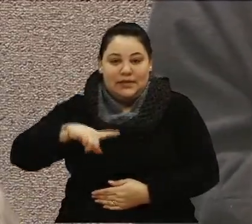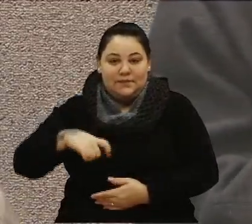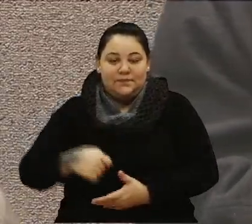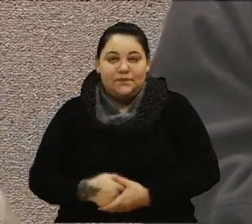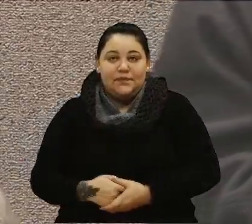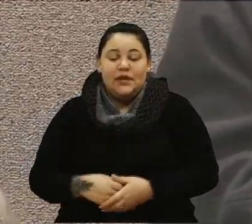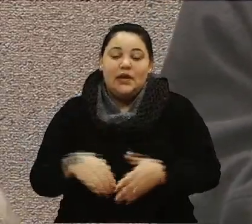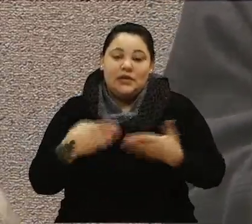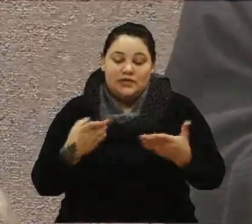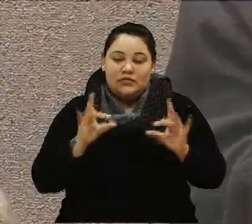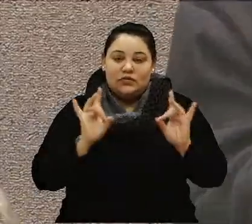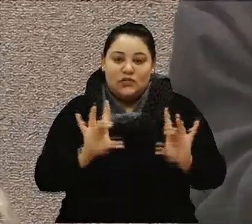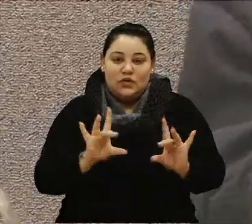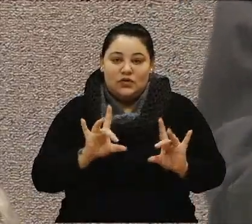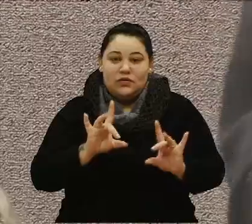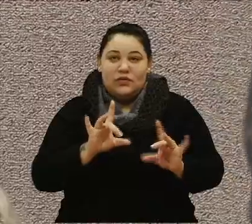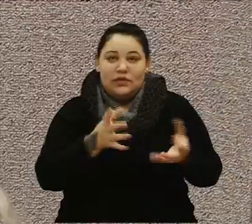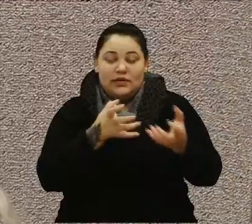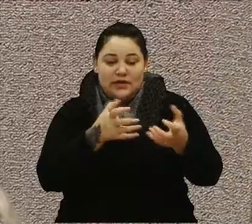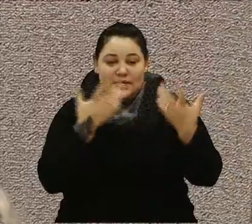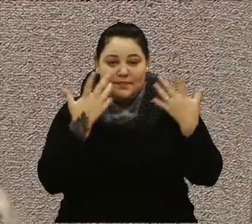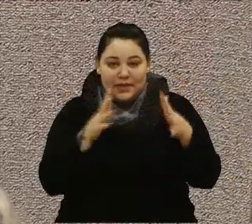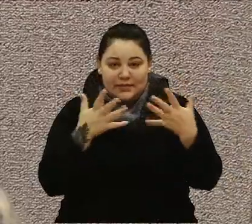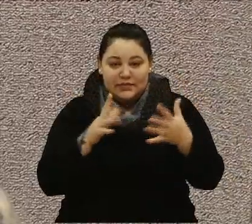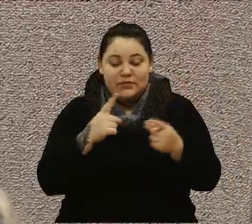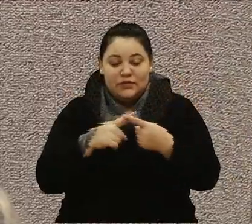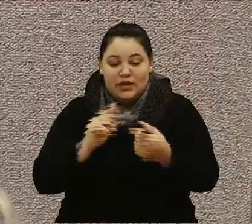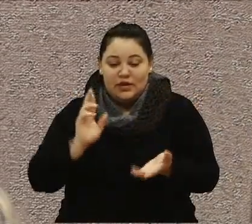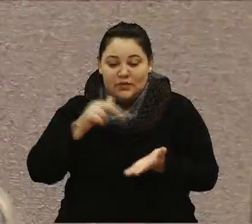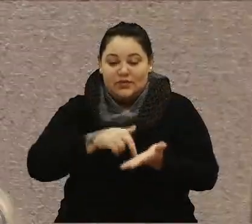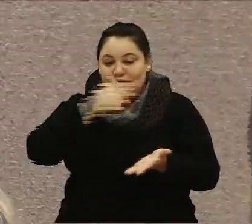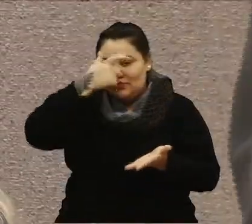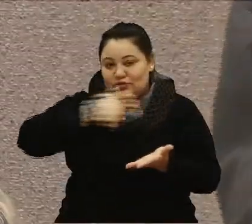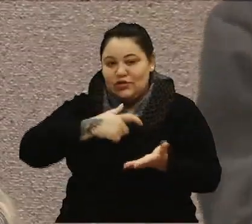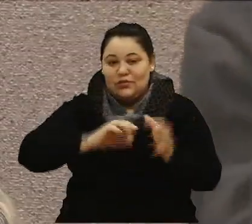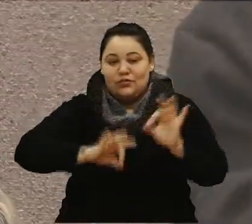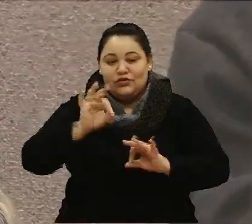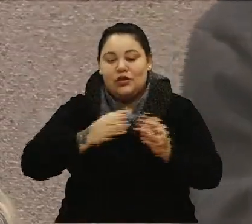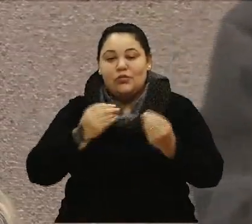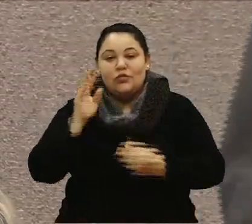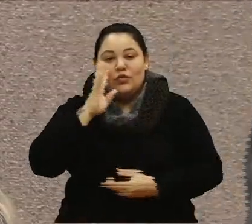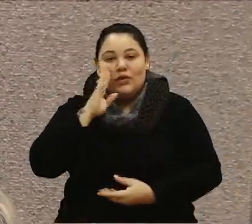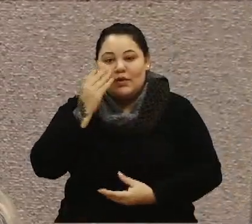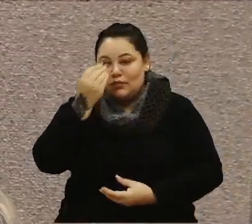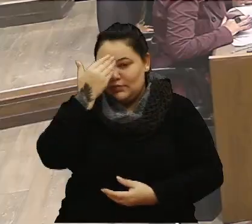Então, era isso. Eu só queria parabenizar, porque realmente achei o projeto muito bacana. Obrigado, senhor presidente. Obrigado, vereador Fantin.